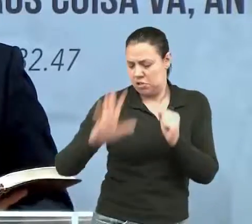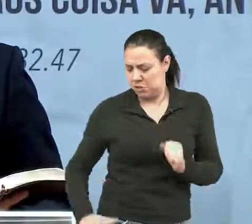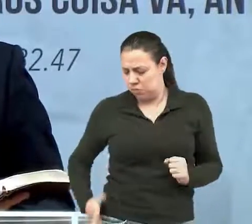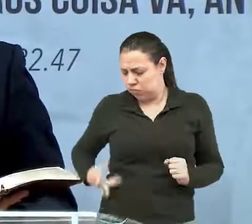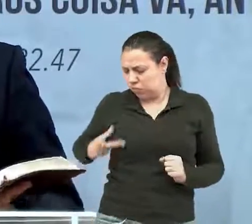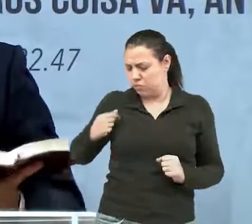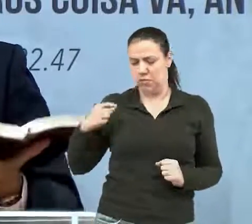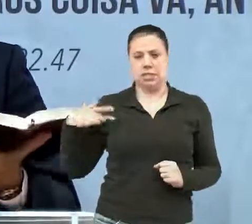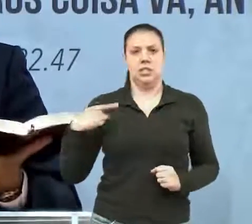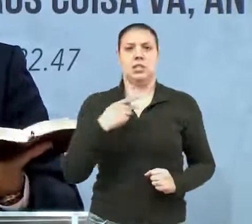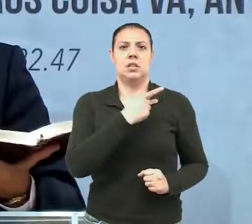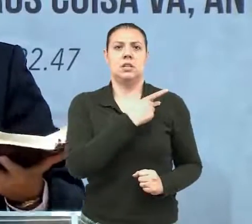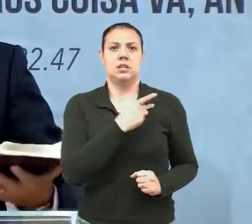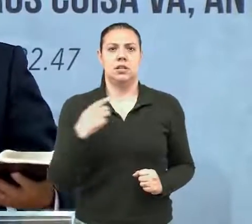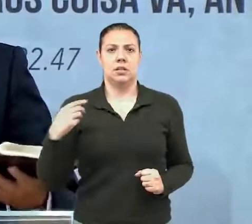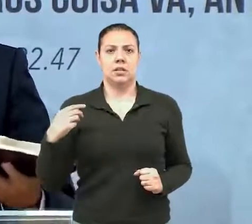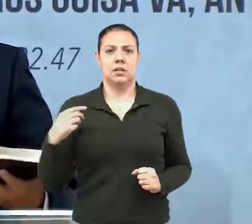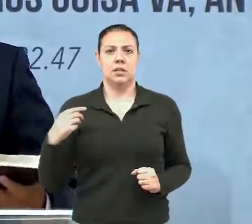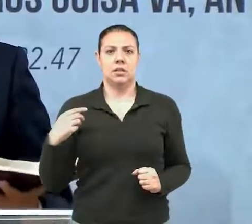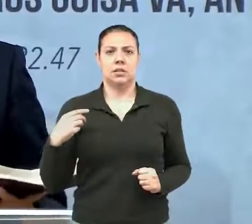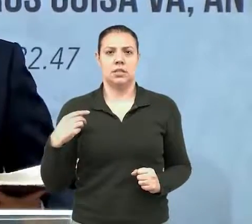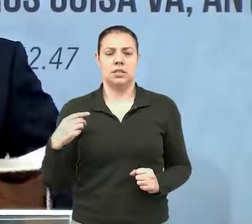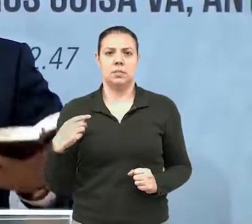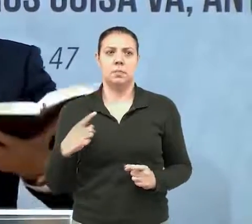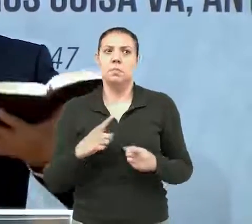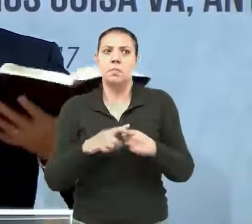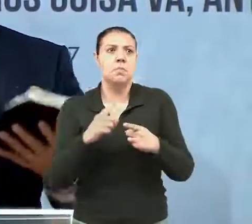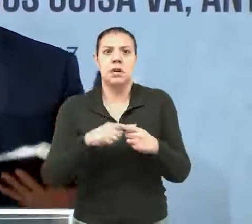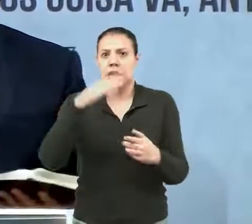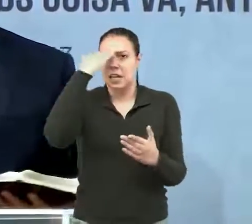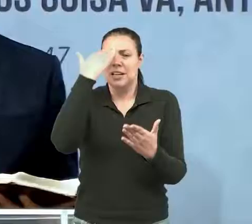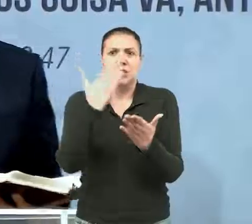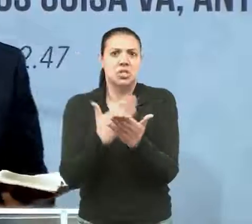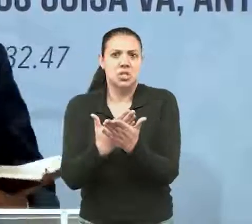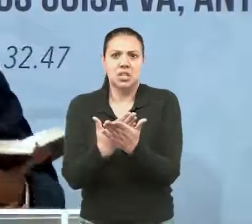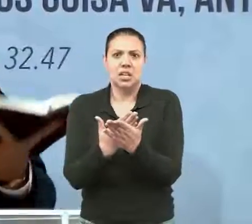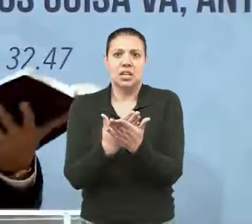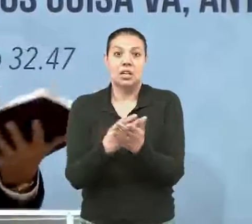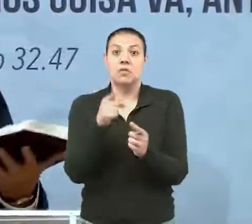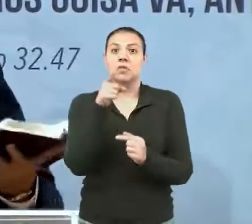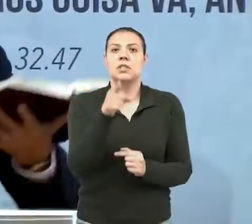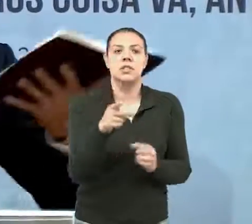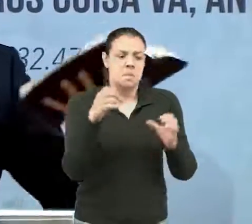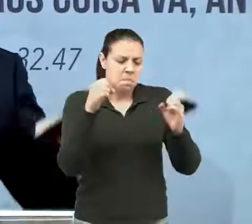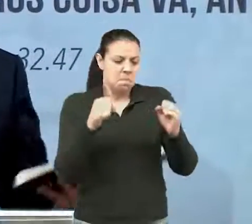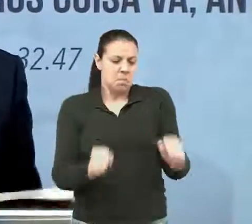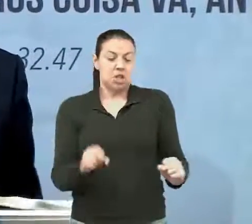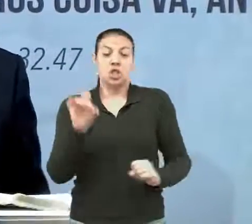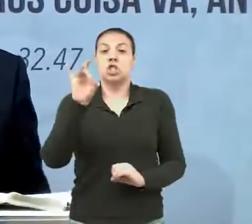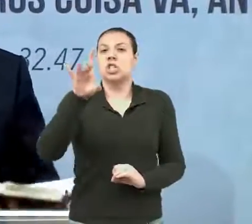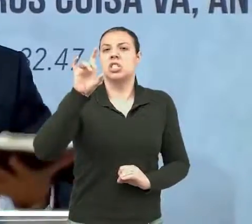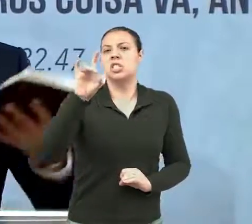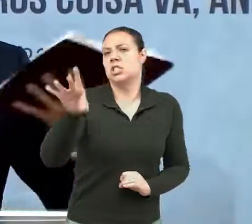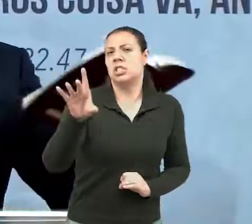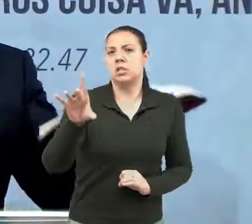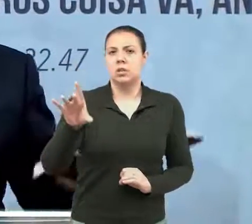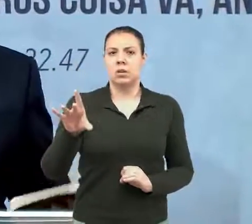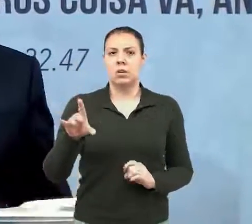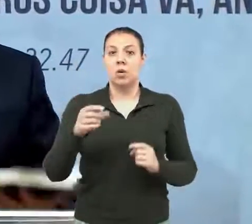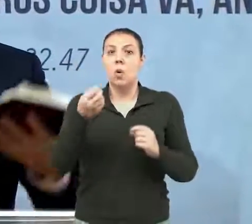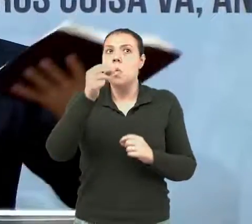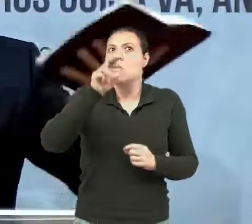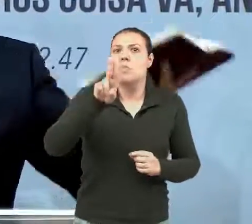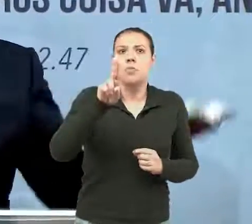sua saúde, ou porque você confia nos seus recursos, ou porque você confia na política, ou porque